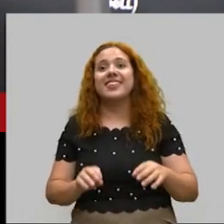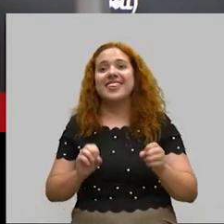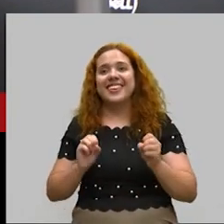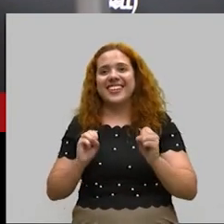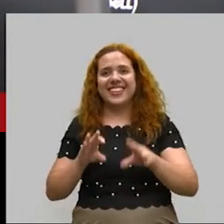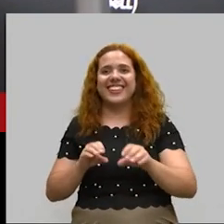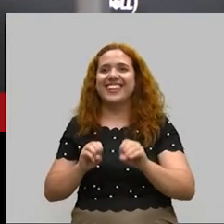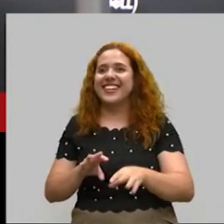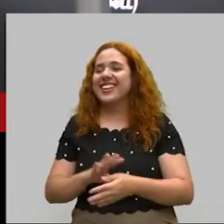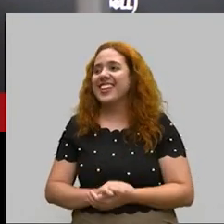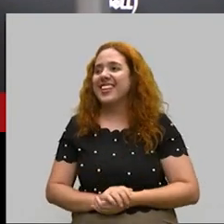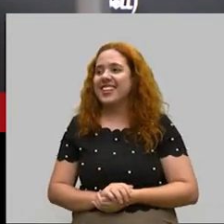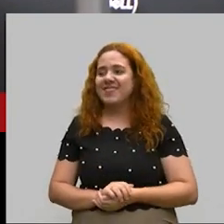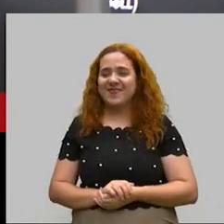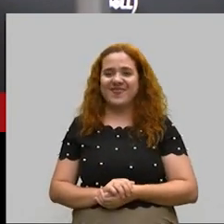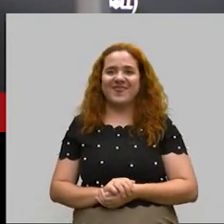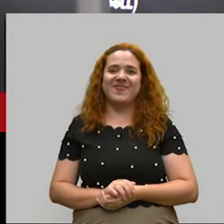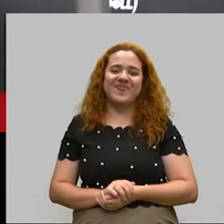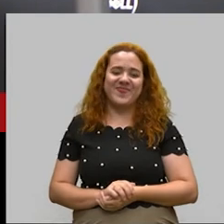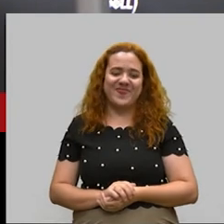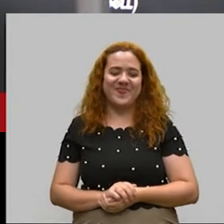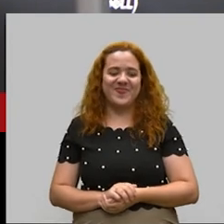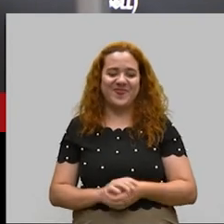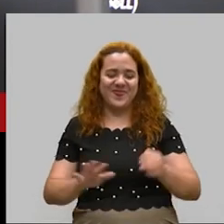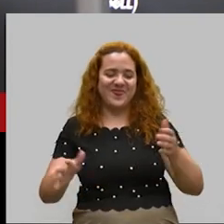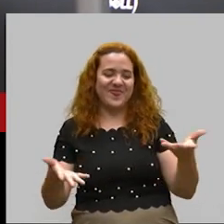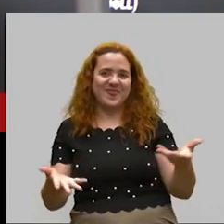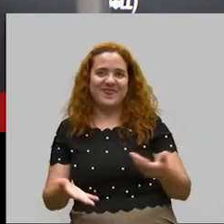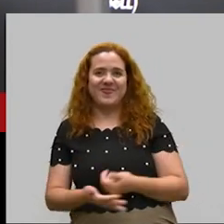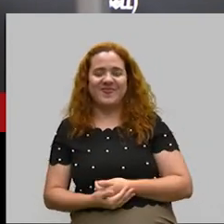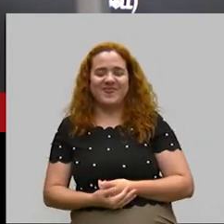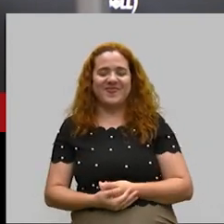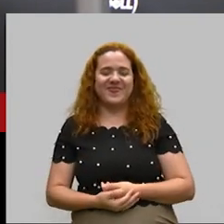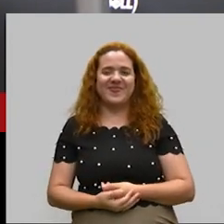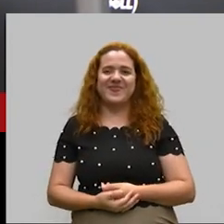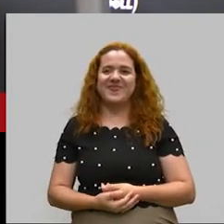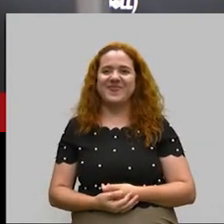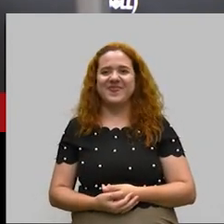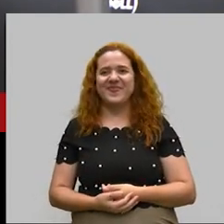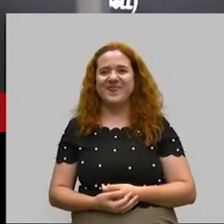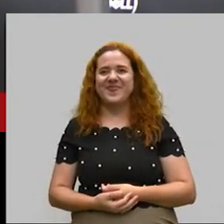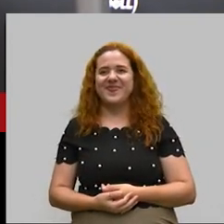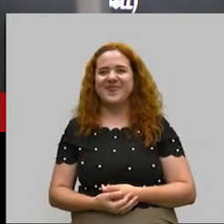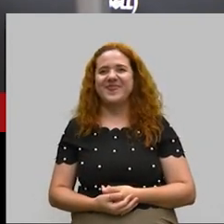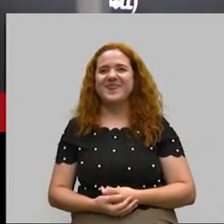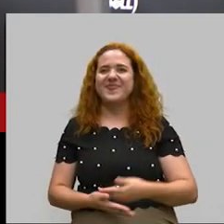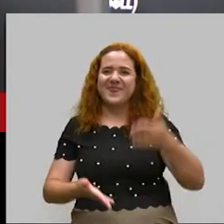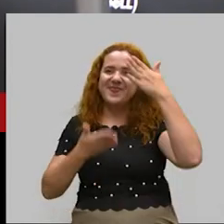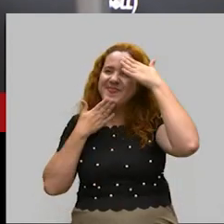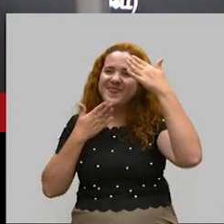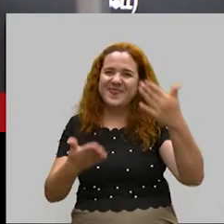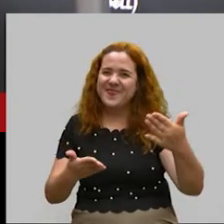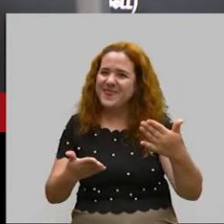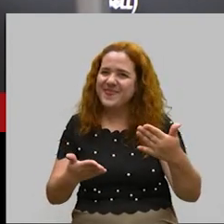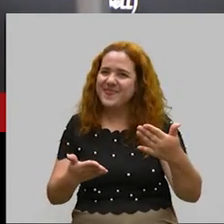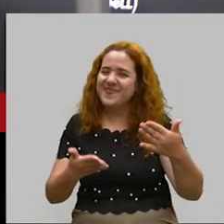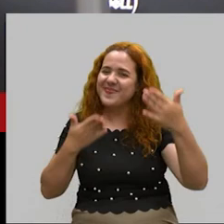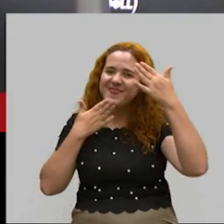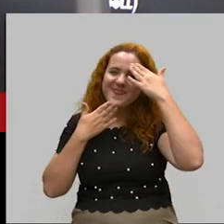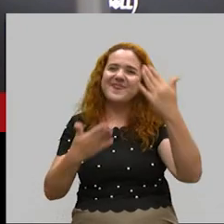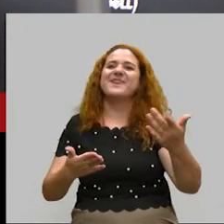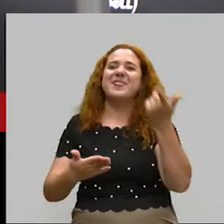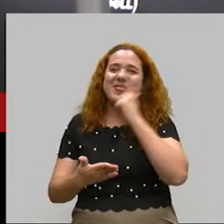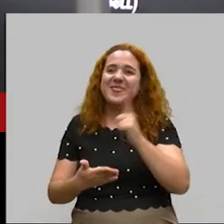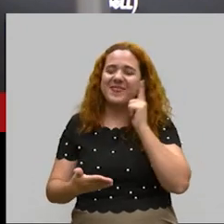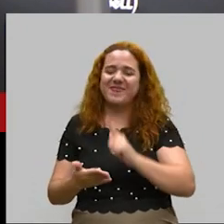de deixar aqui né A minha eh os meus agradecimentos e dizer o seguinte né a gente vai conseguir